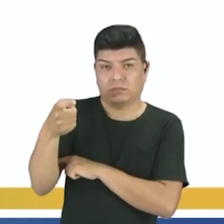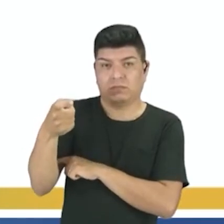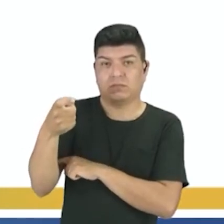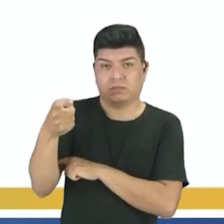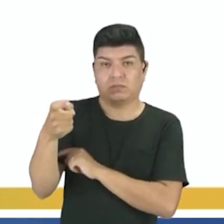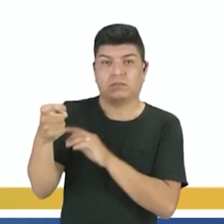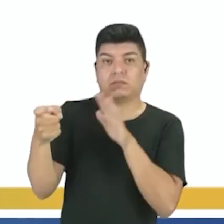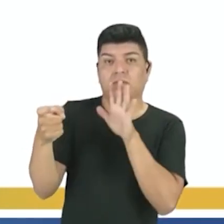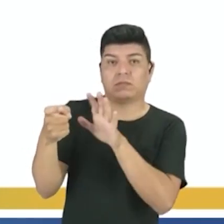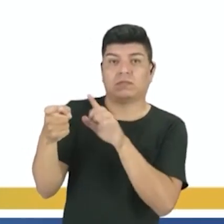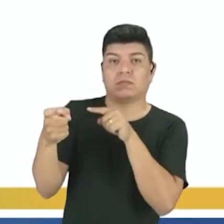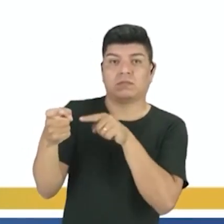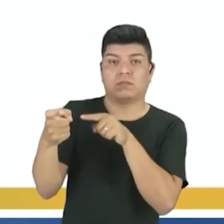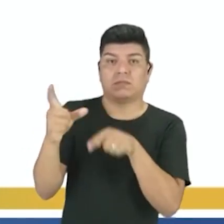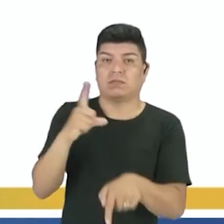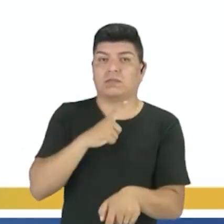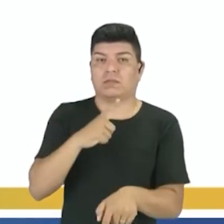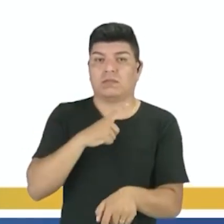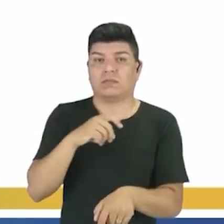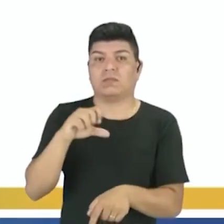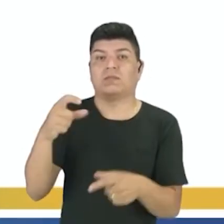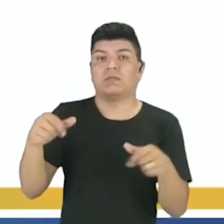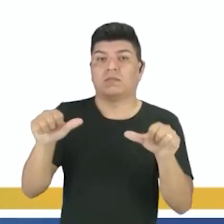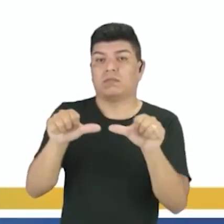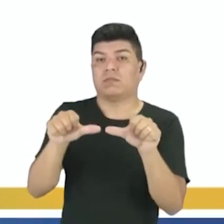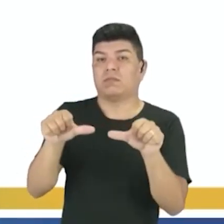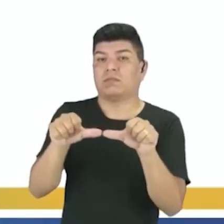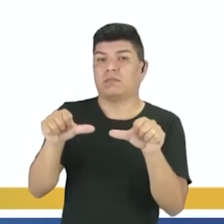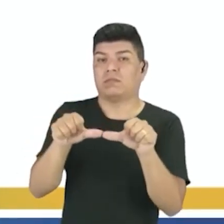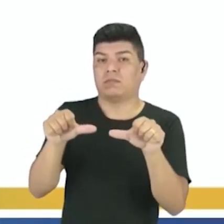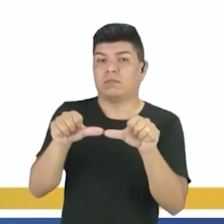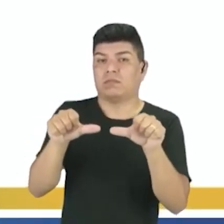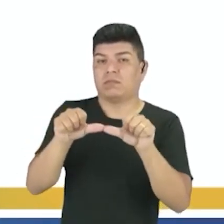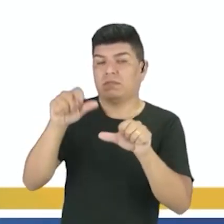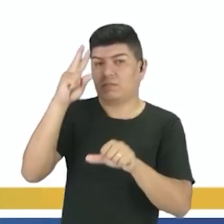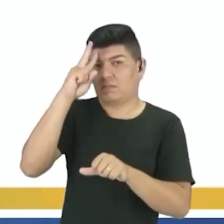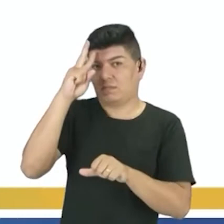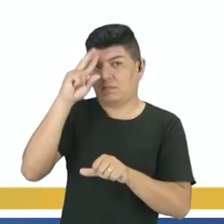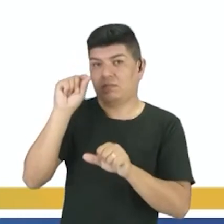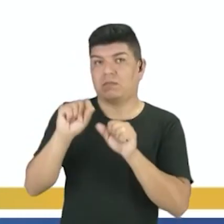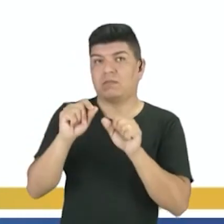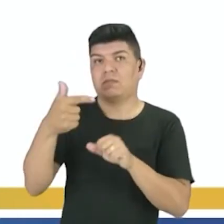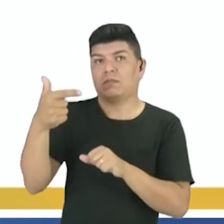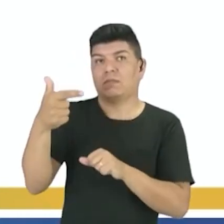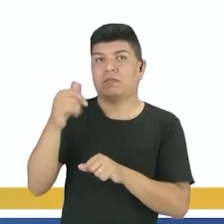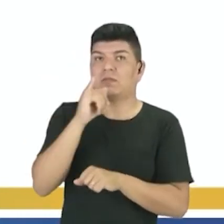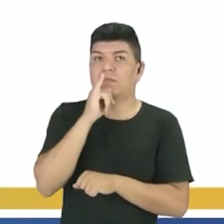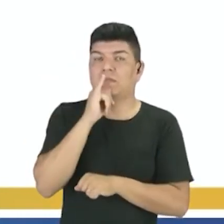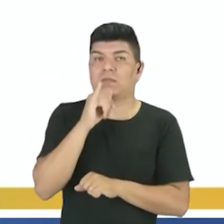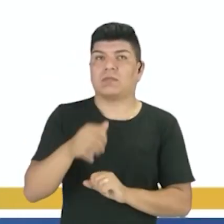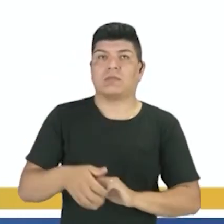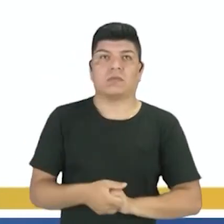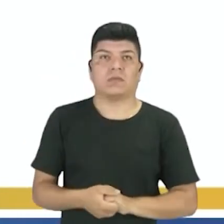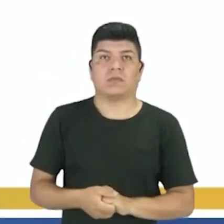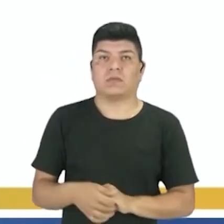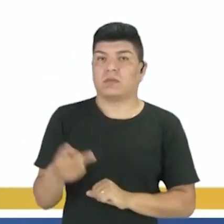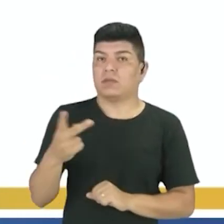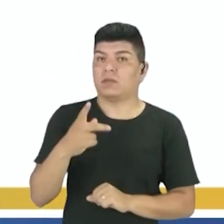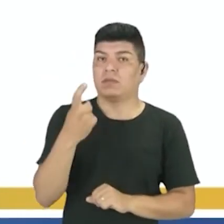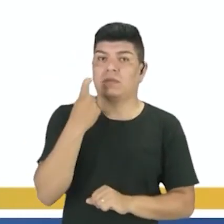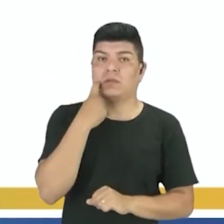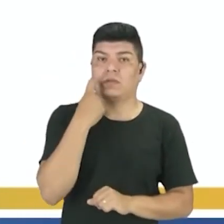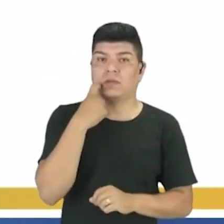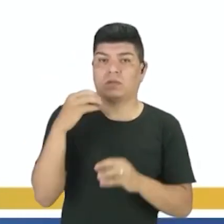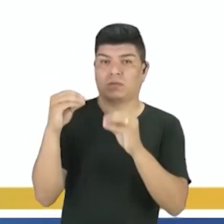que aí existe uma simetria de reflexão. Olha o segundo exemplo. Esses dois peixinhos que estão